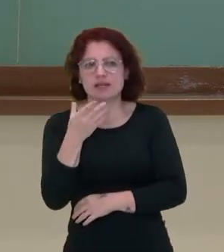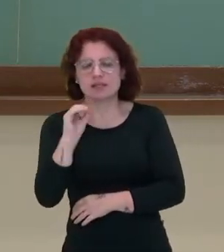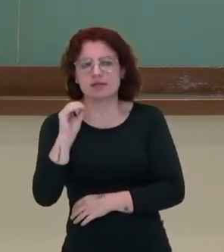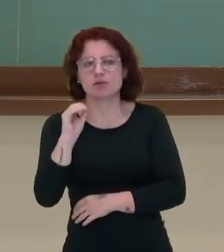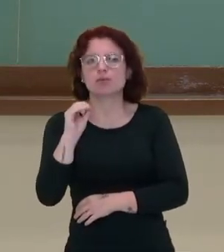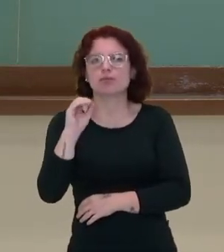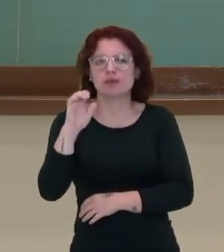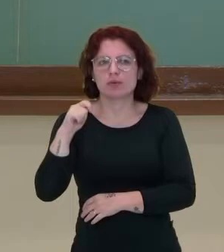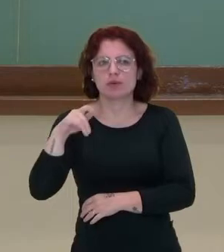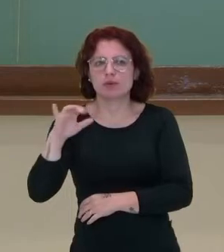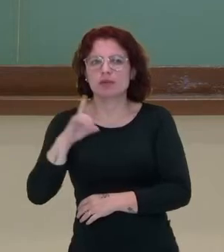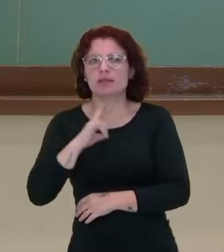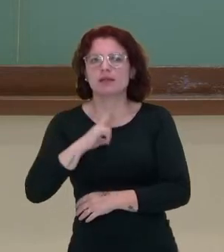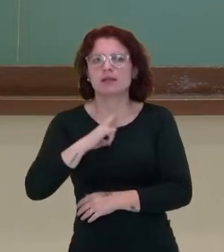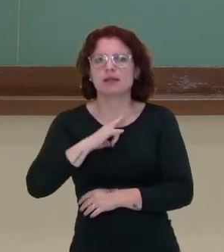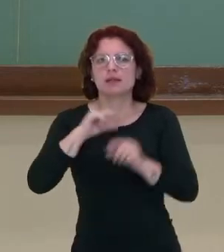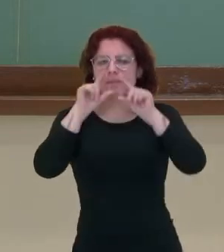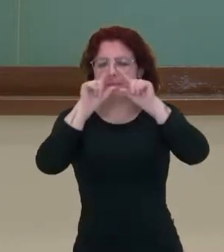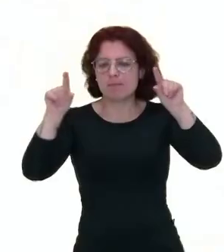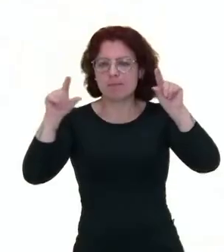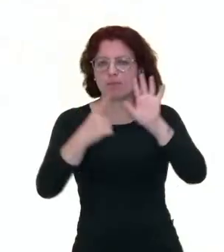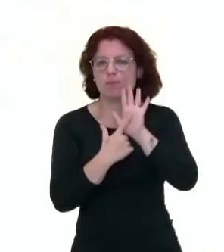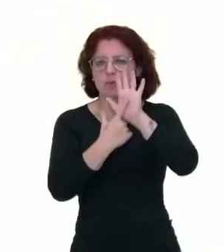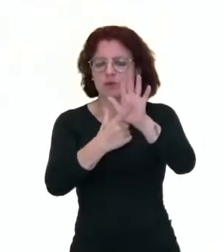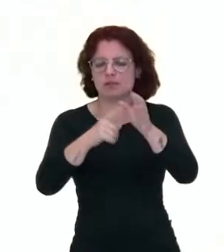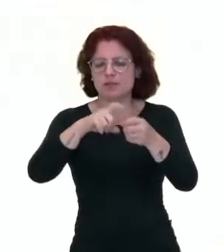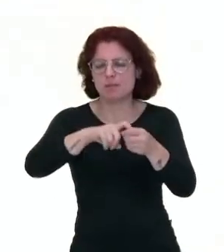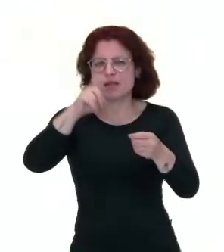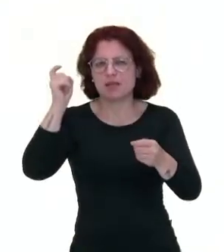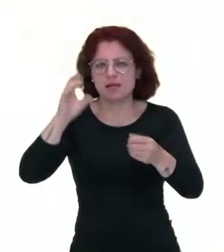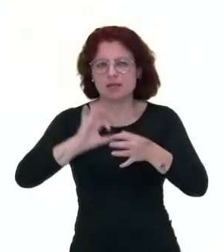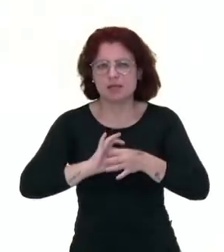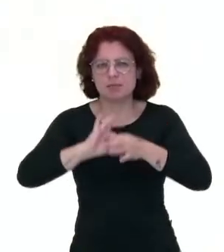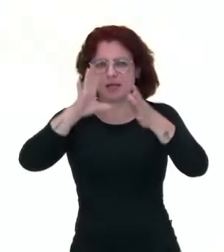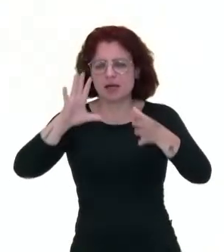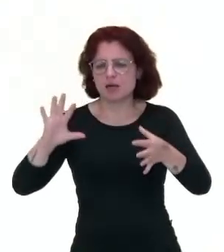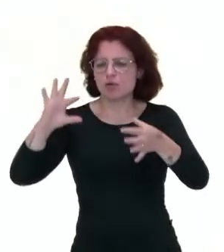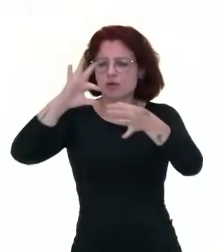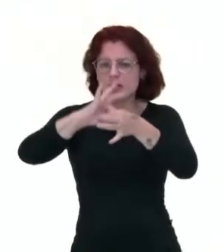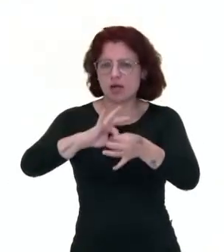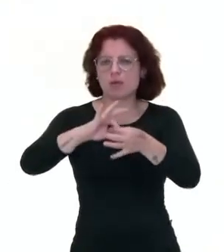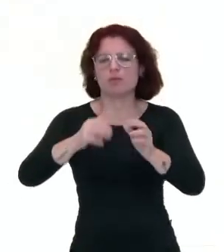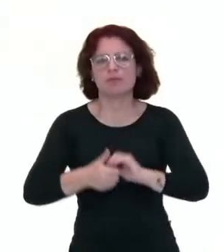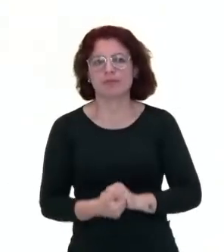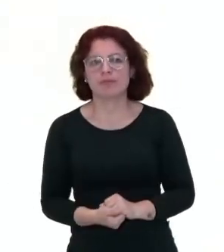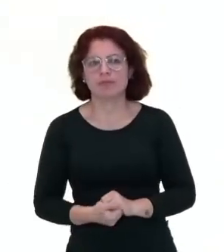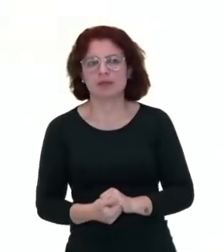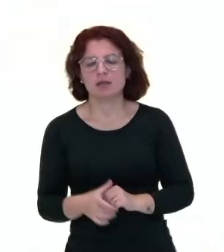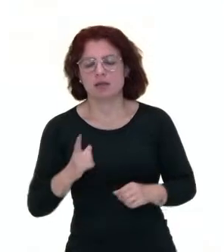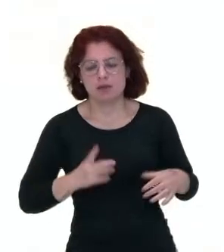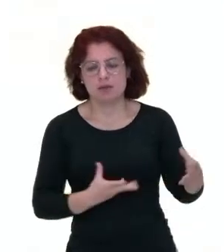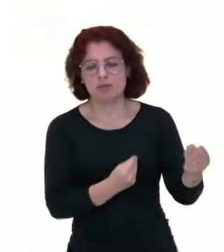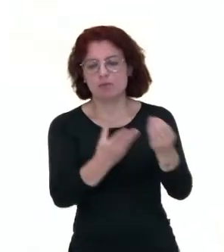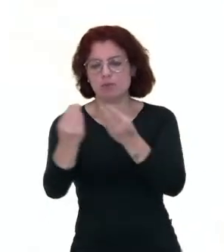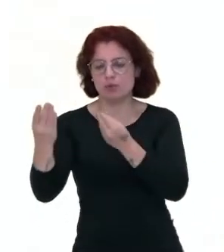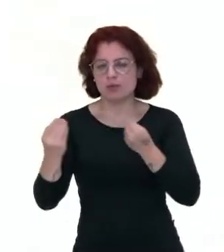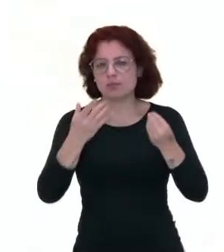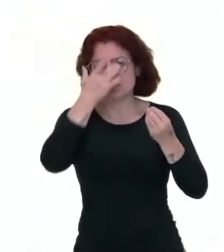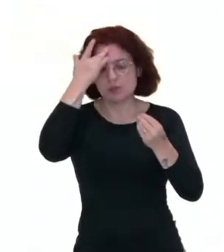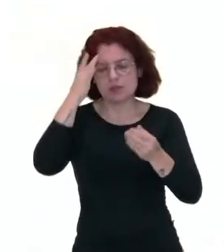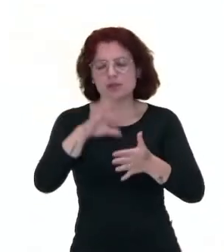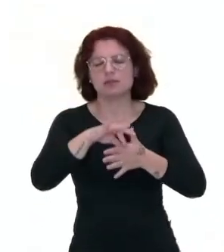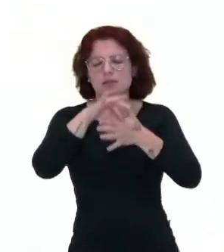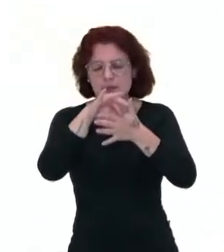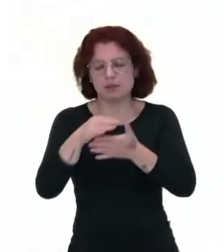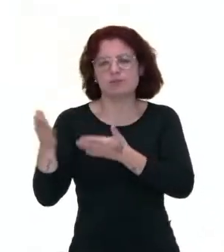eles trazem a palavra liberdade, independência, união. Então, vários foram os líderes, tanto